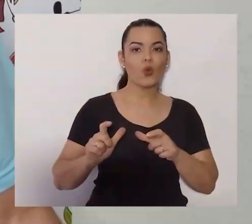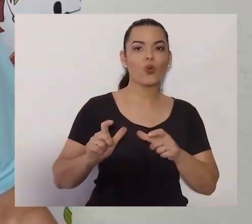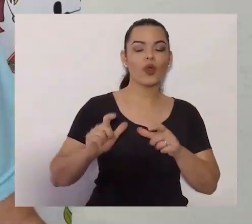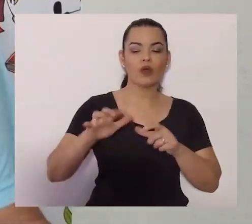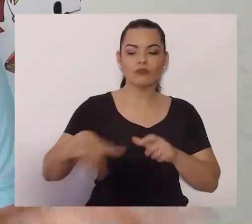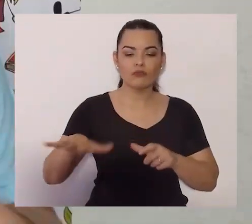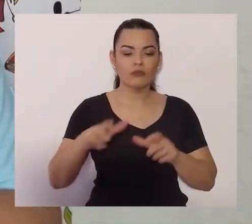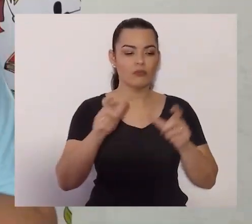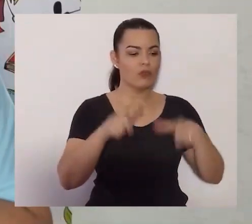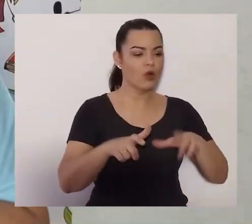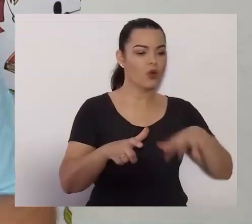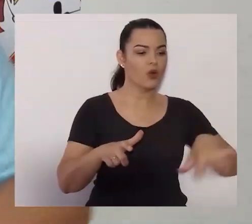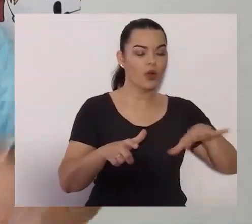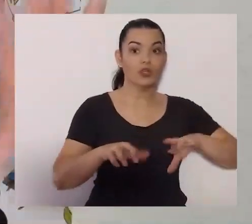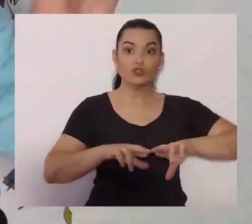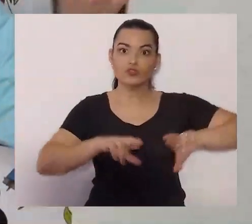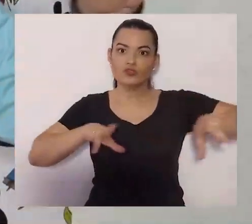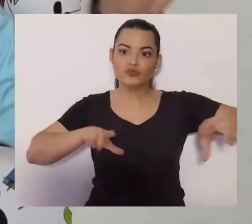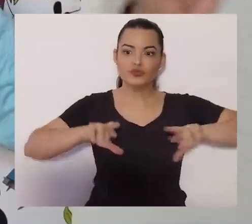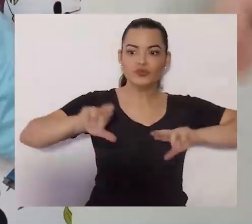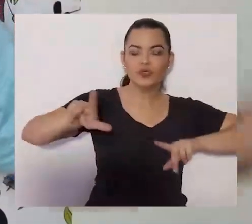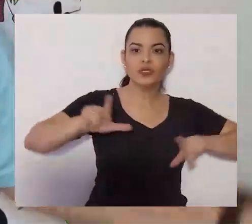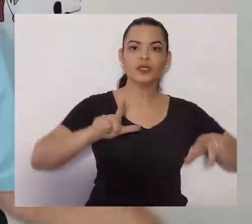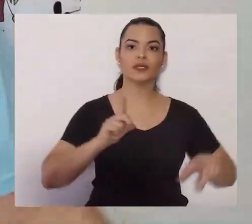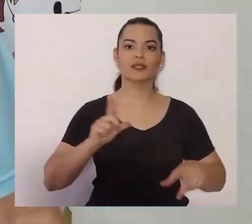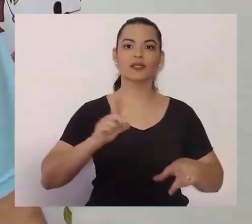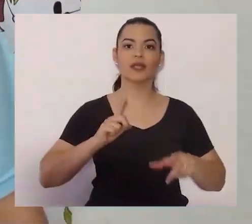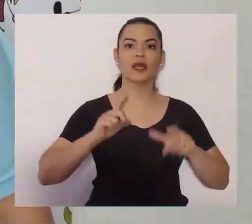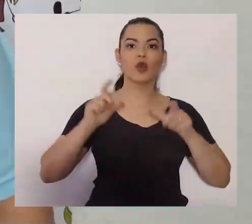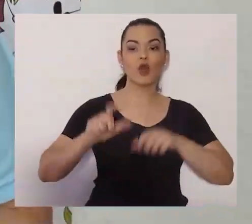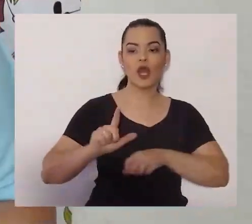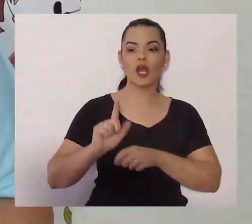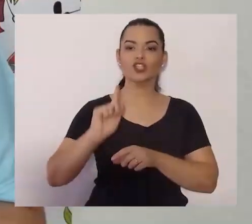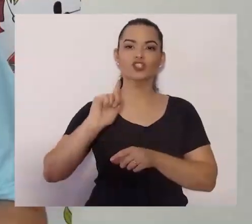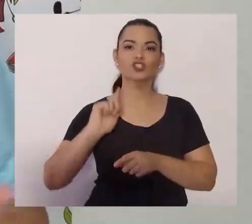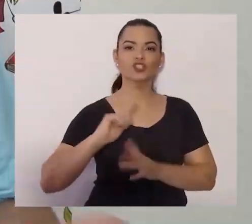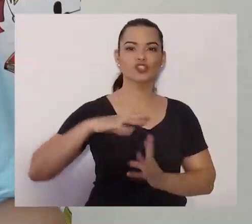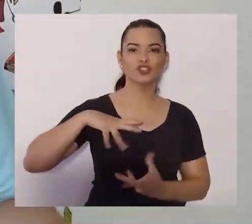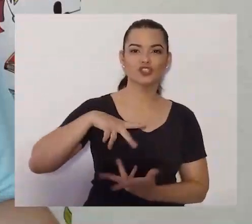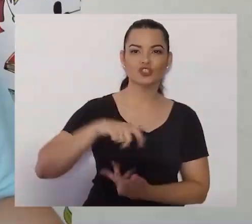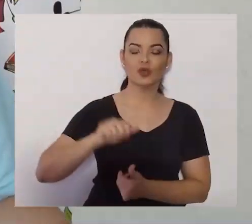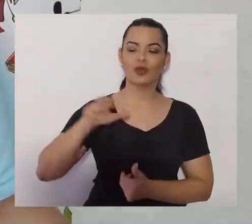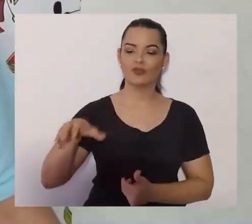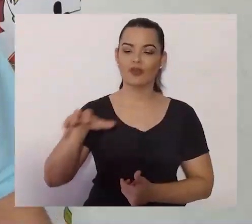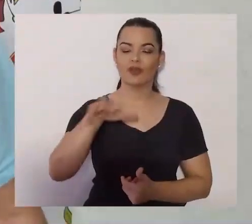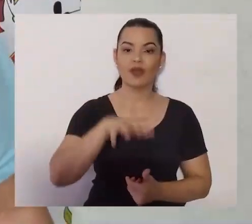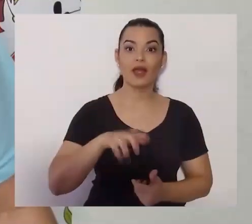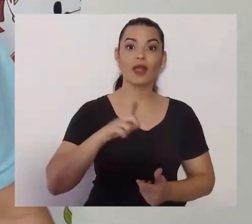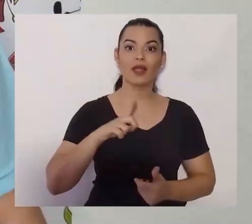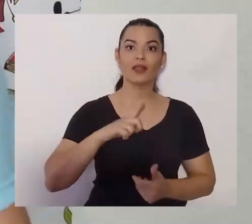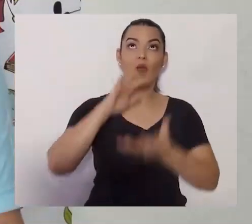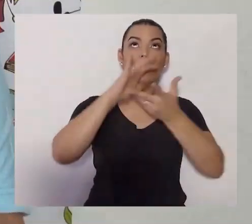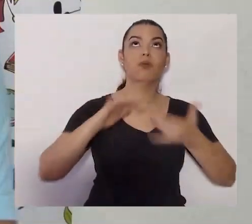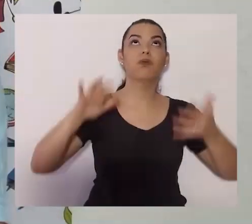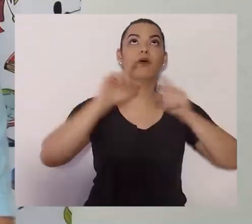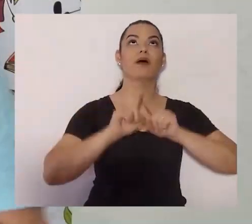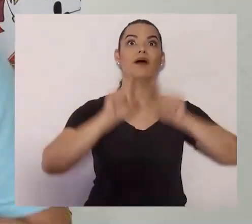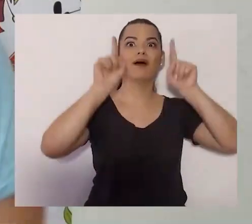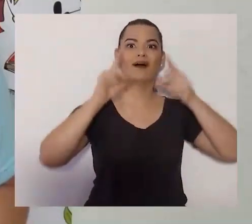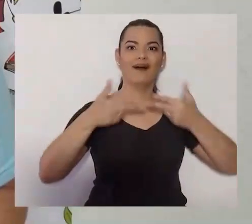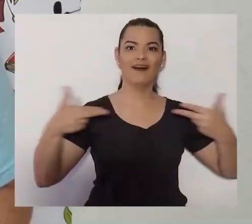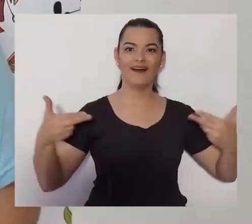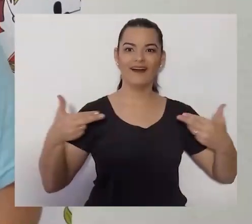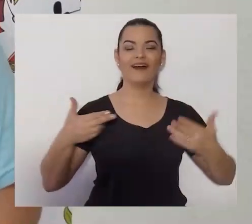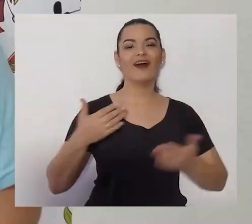de espaço, o espaço geográfico, o espaço sideral. Então, vamos conversar um pouquinho sobre tudo isso já